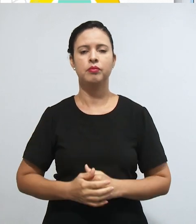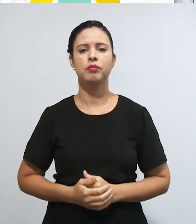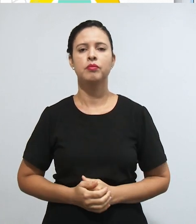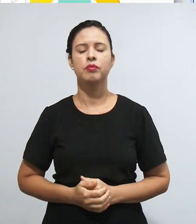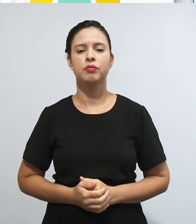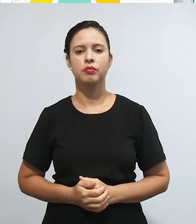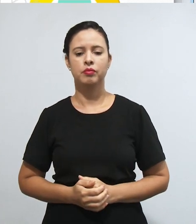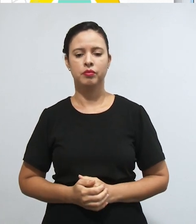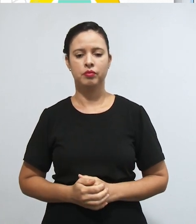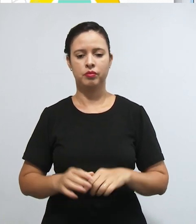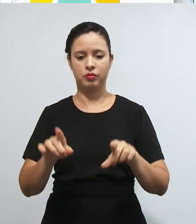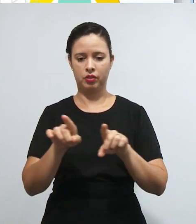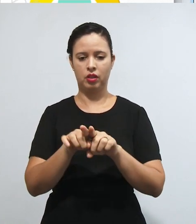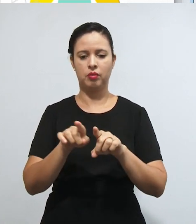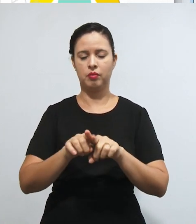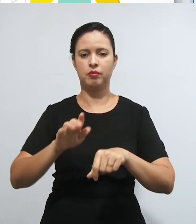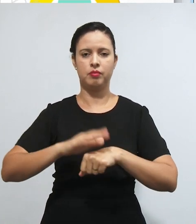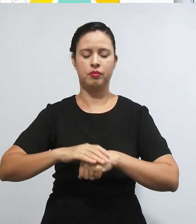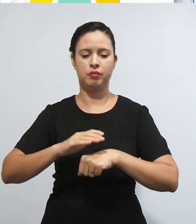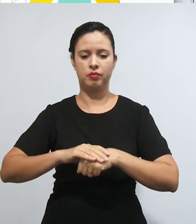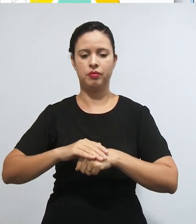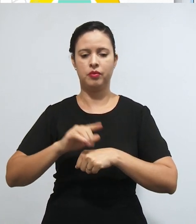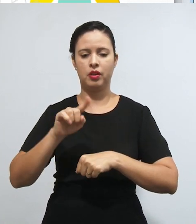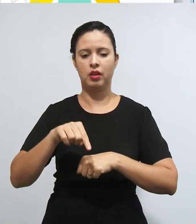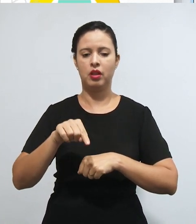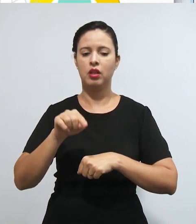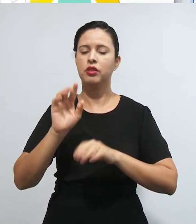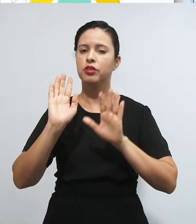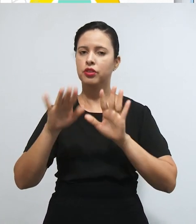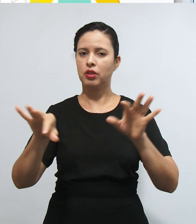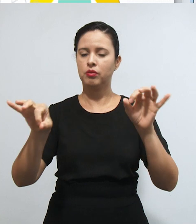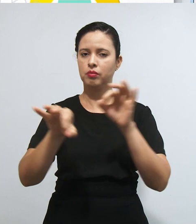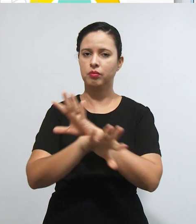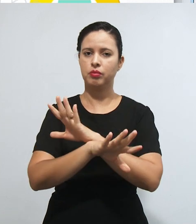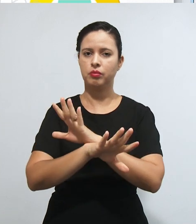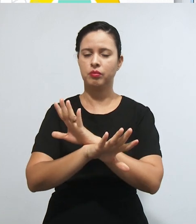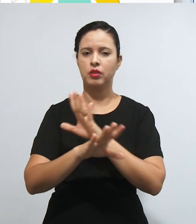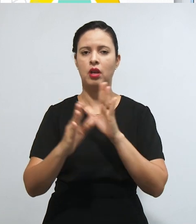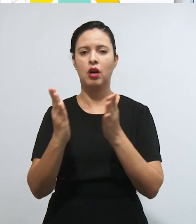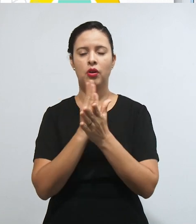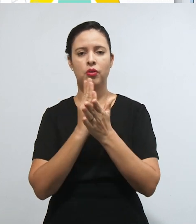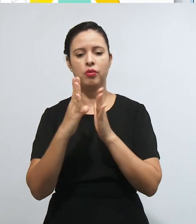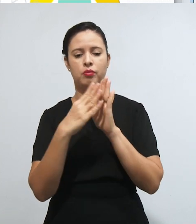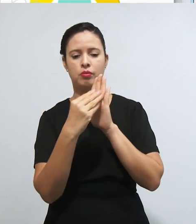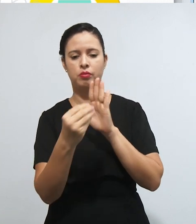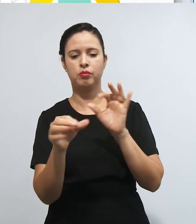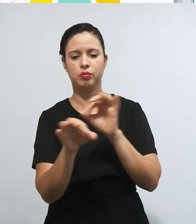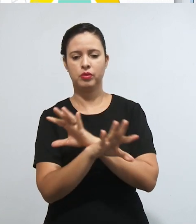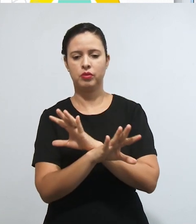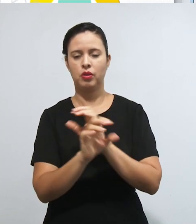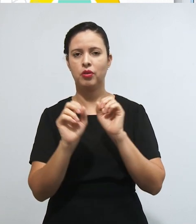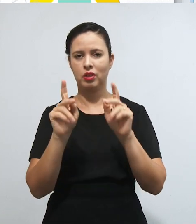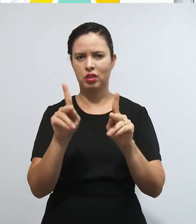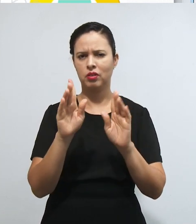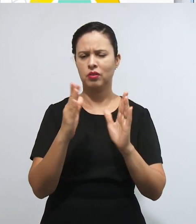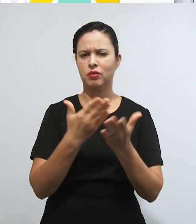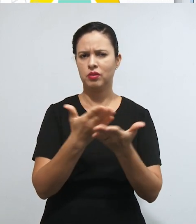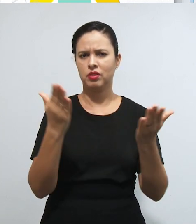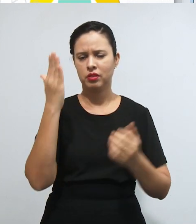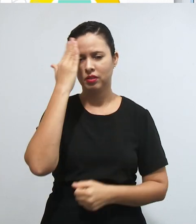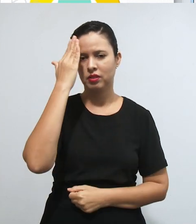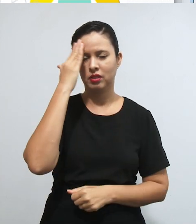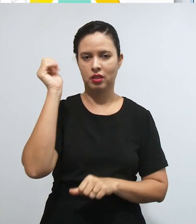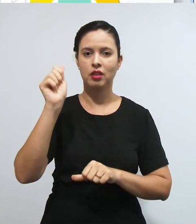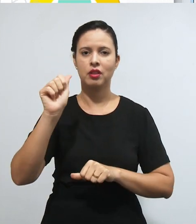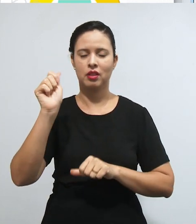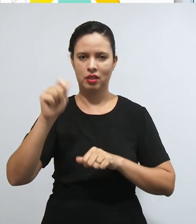Você pode vir, esse aqui é personalizado, como também já tem aqui alguns formatos prontos aqui também, tá? Só para vocês saberem que é